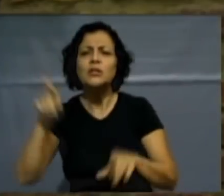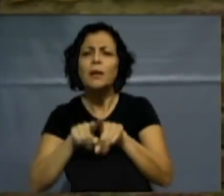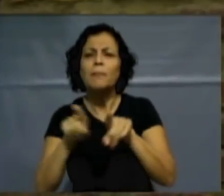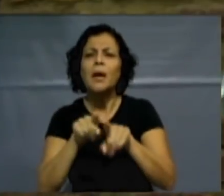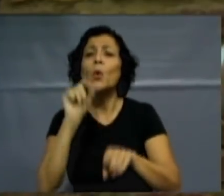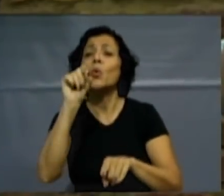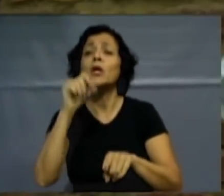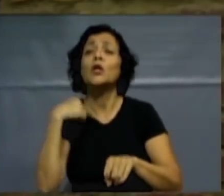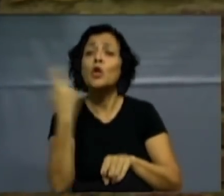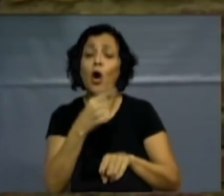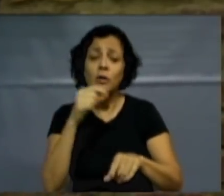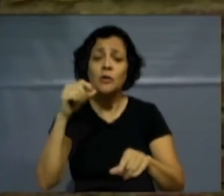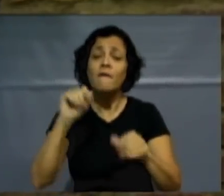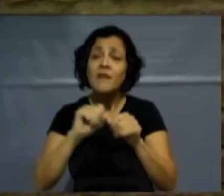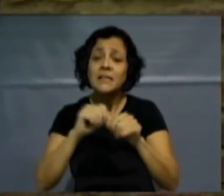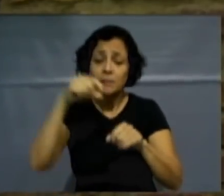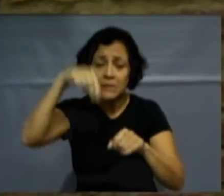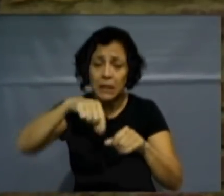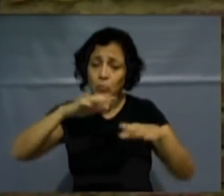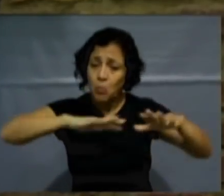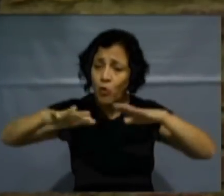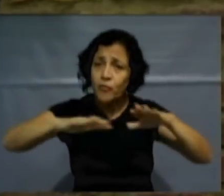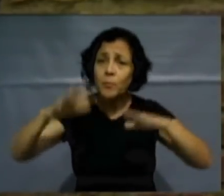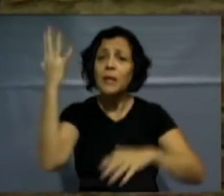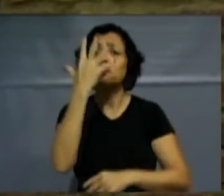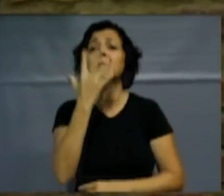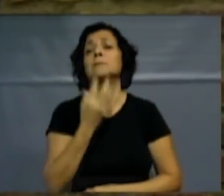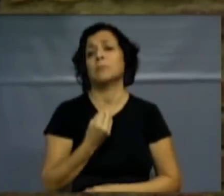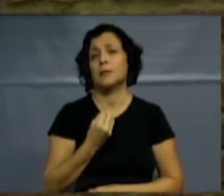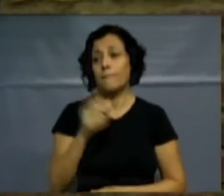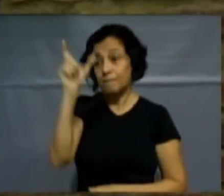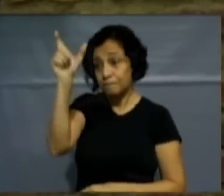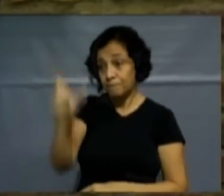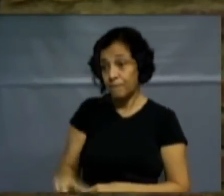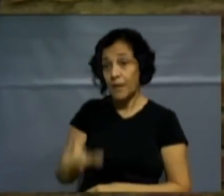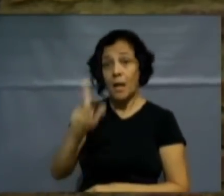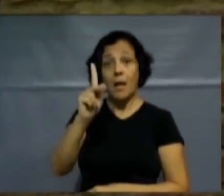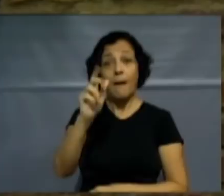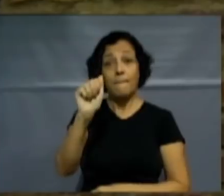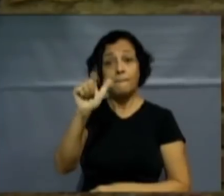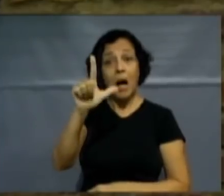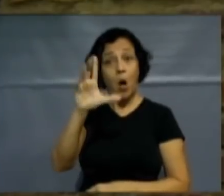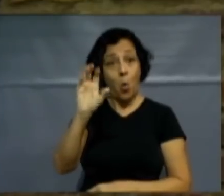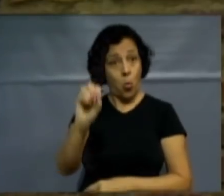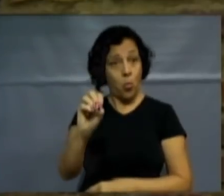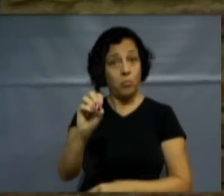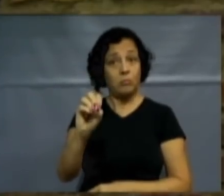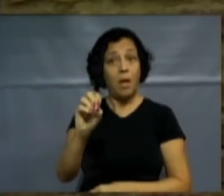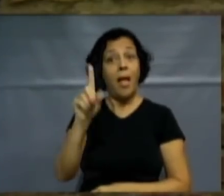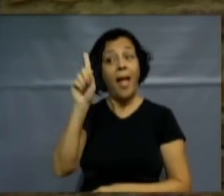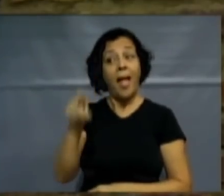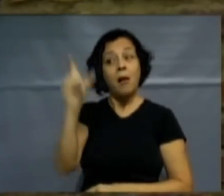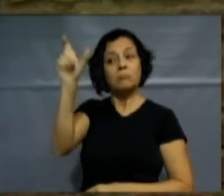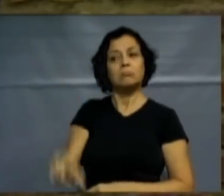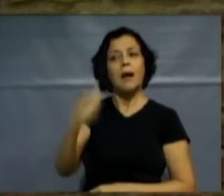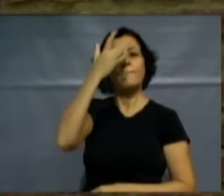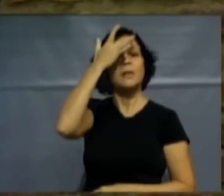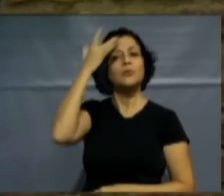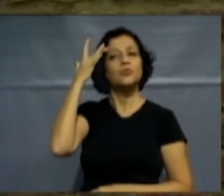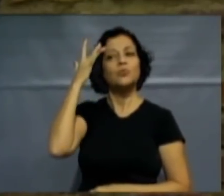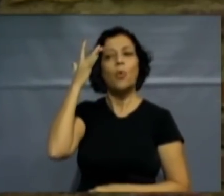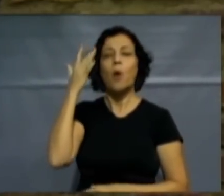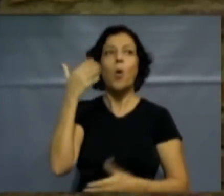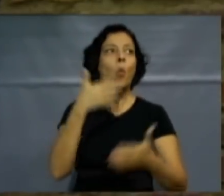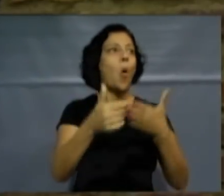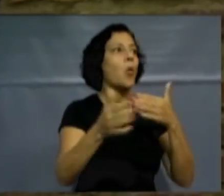Espiritismo, porque Paulo foi uma figura que ele cabe em qualquer contexto. Paulo de Tarso